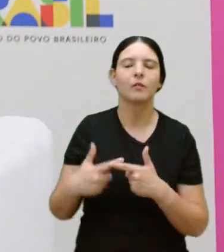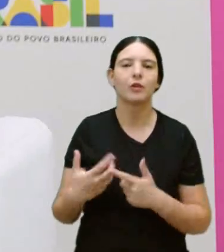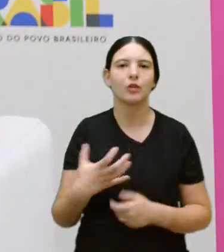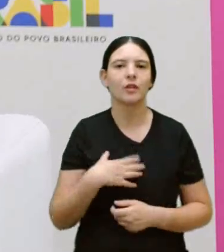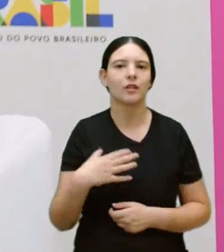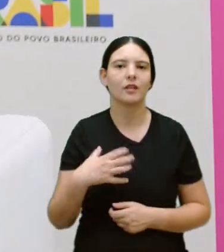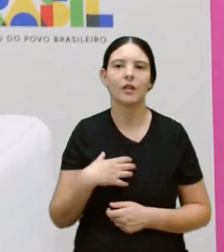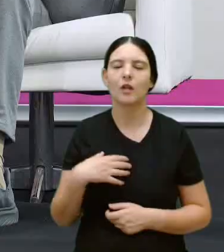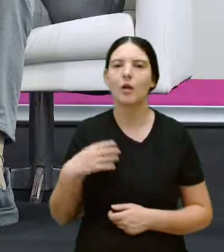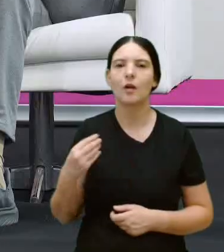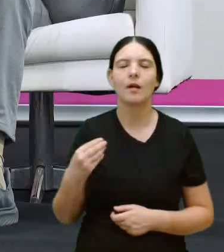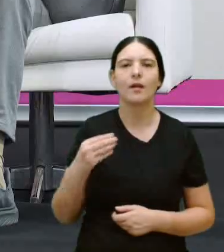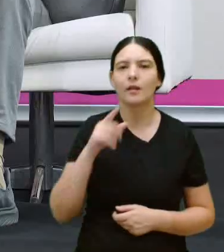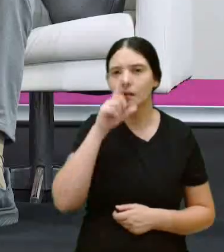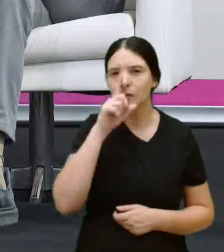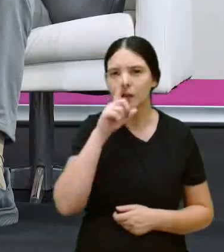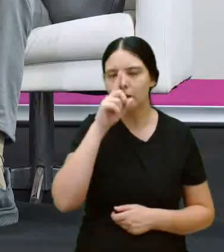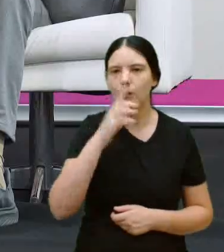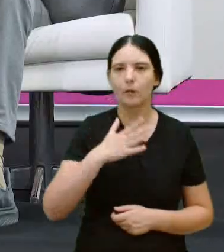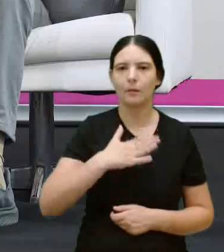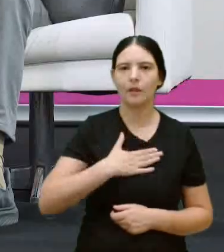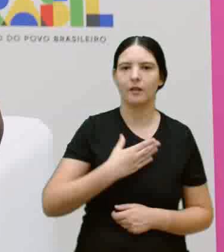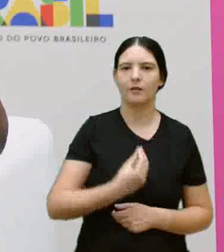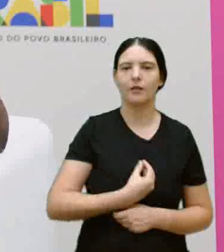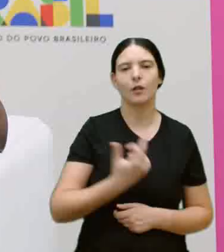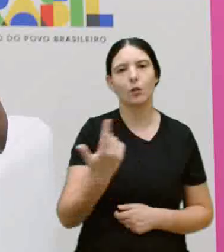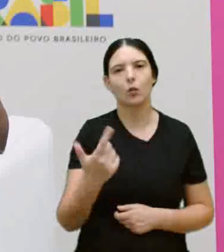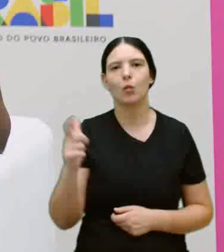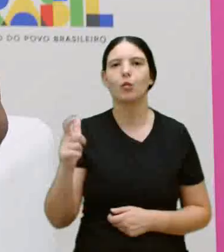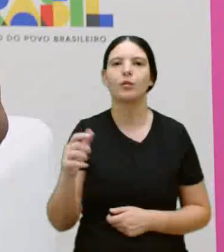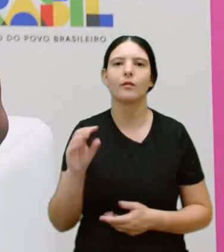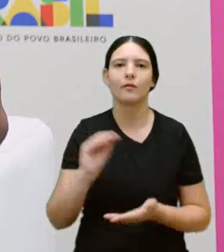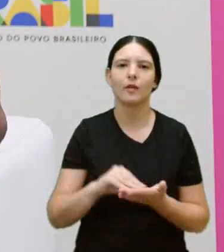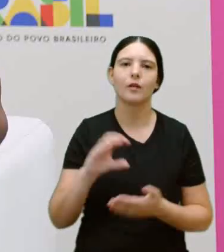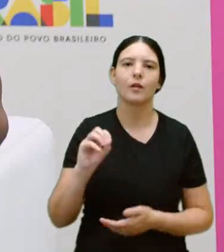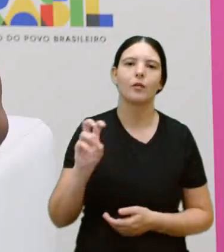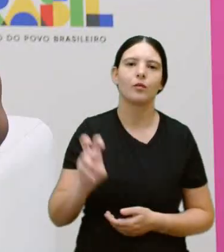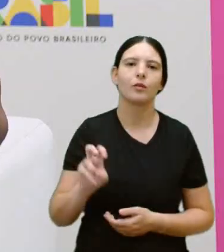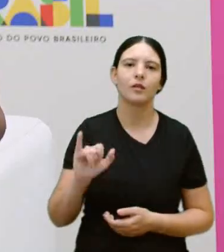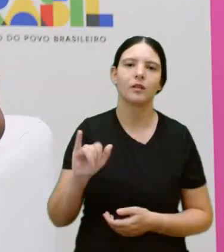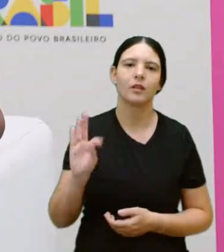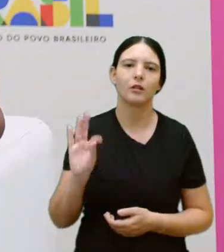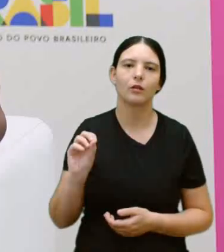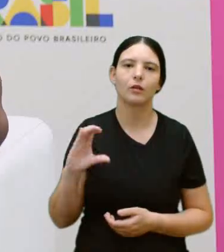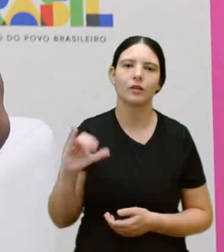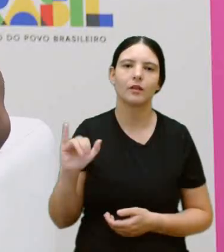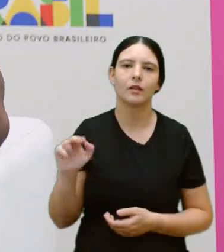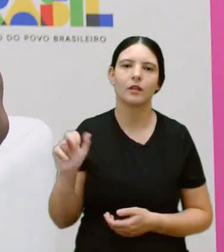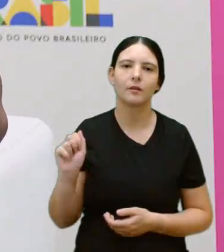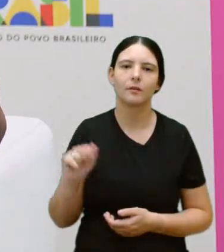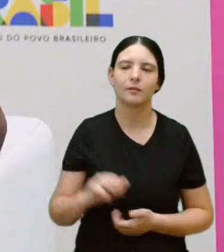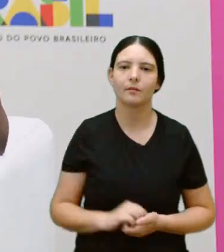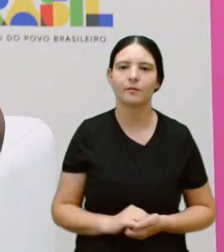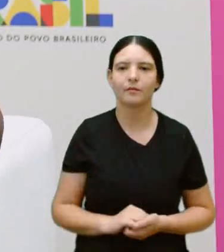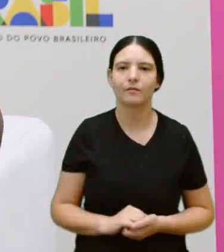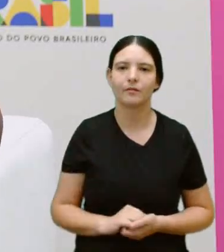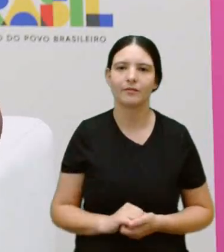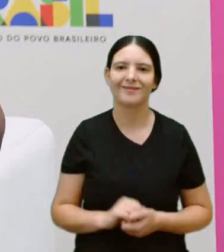minha vida e do outro. Falta de oxitocina. Oxitocina é o pessoal que briga. Dá injetar